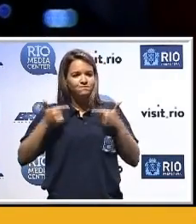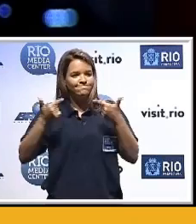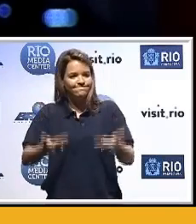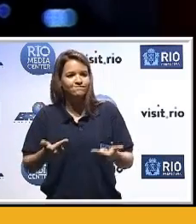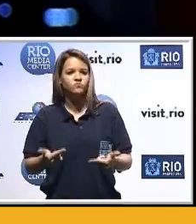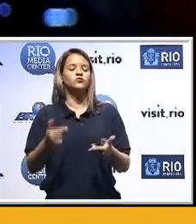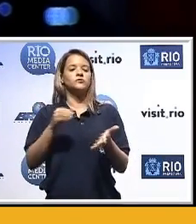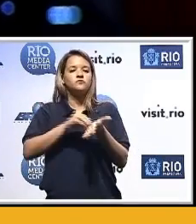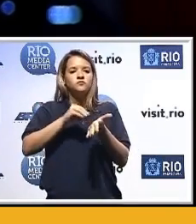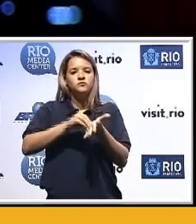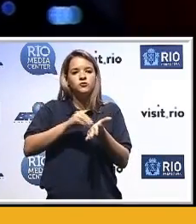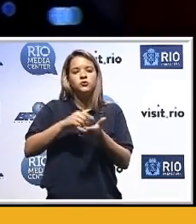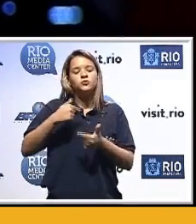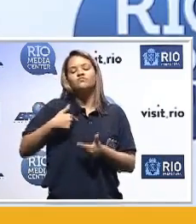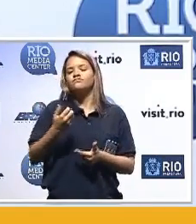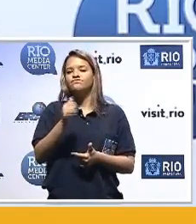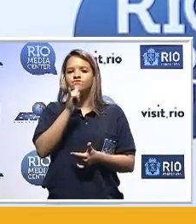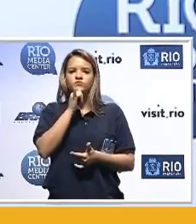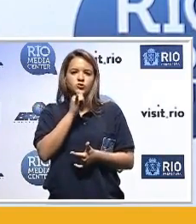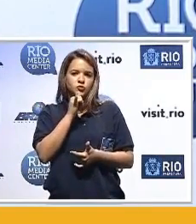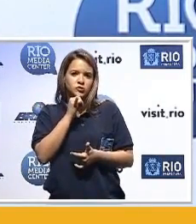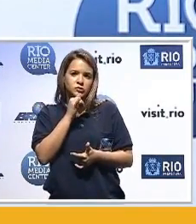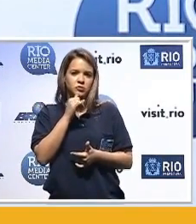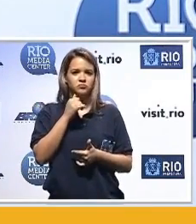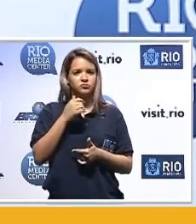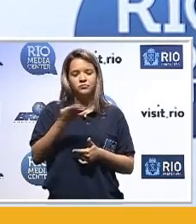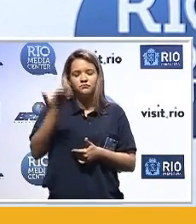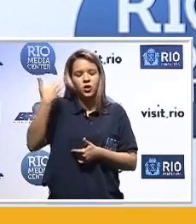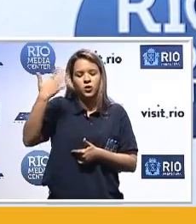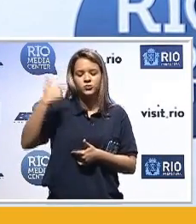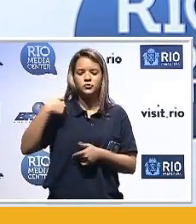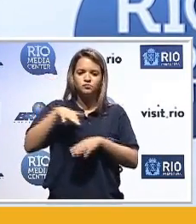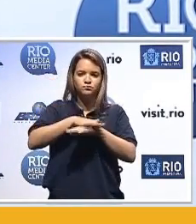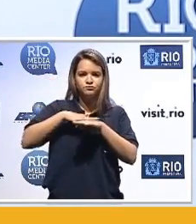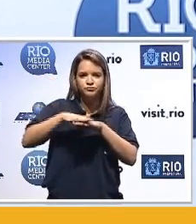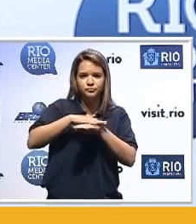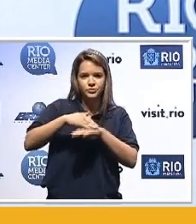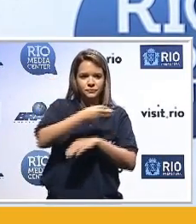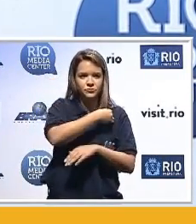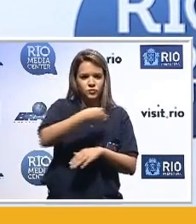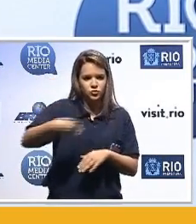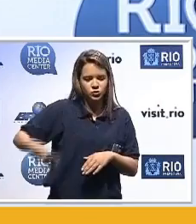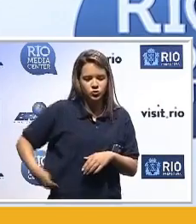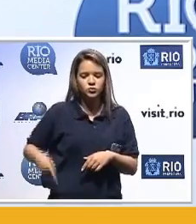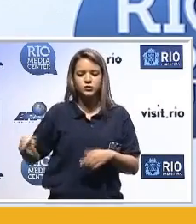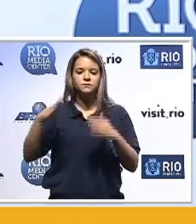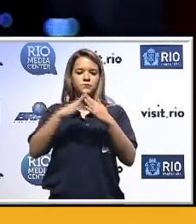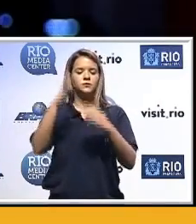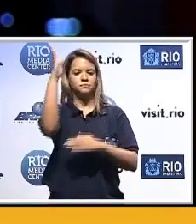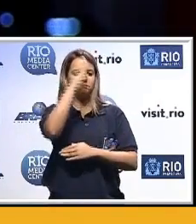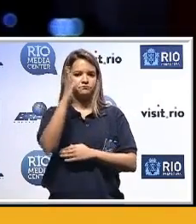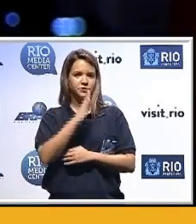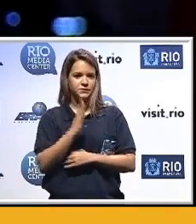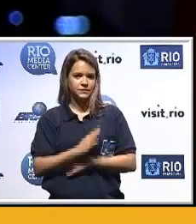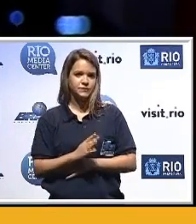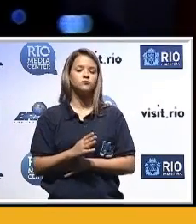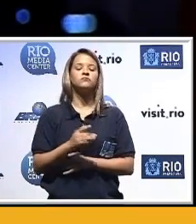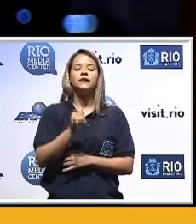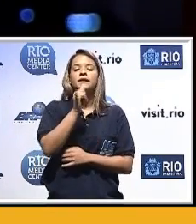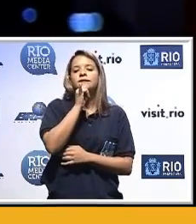mesmo exemplo que usei durante uma conversa com o senhor Vinícius Lamertz, lá na Casa Brasil. É o exemplo